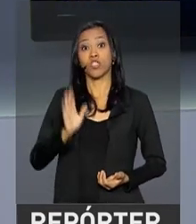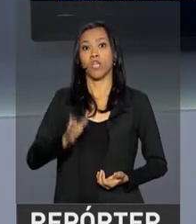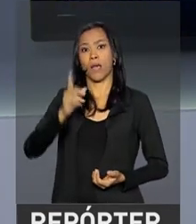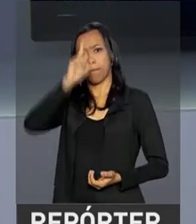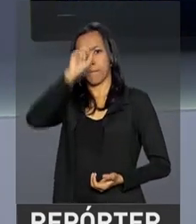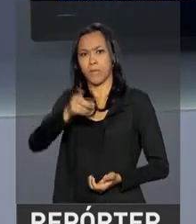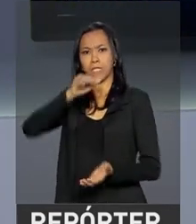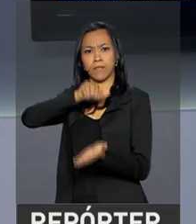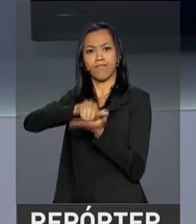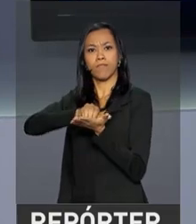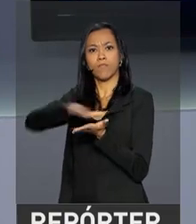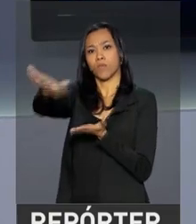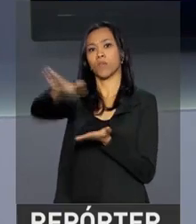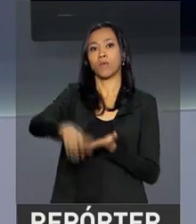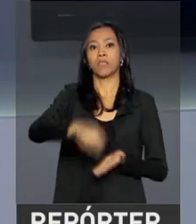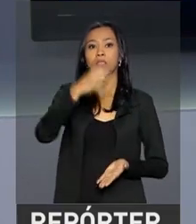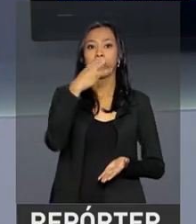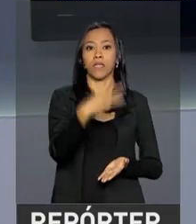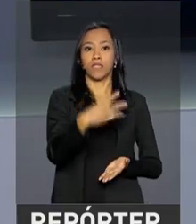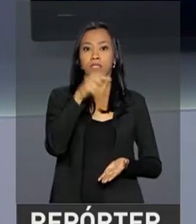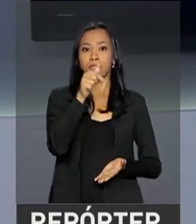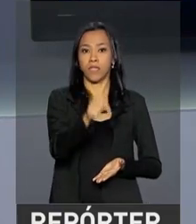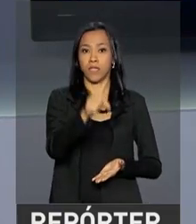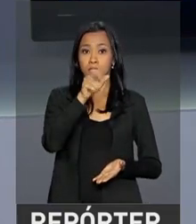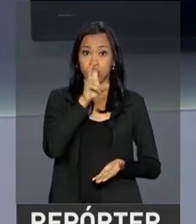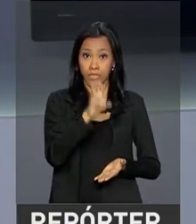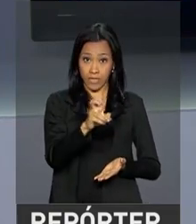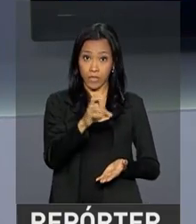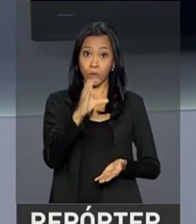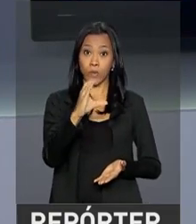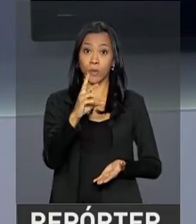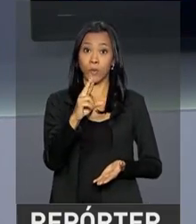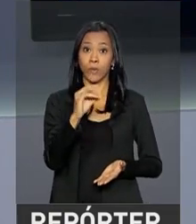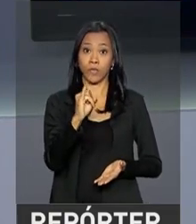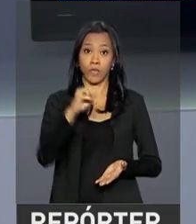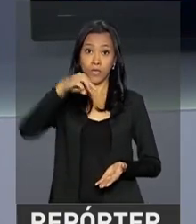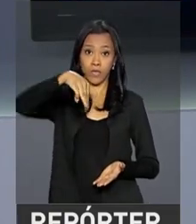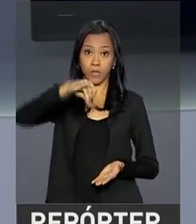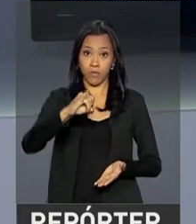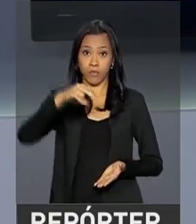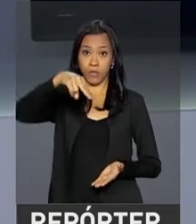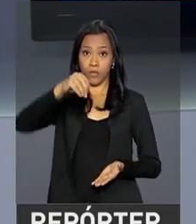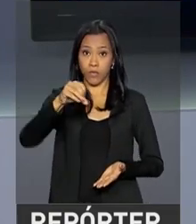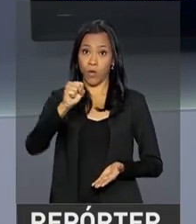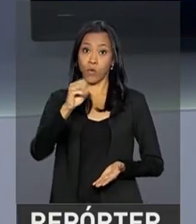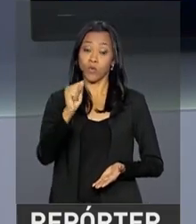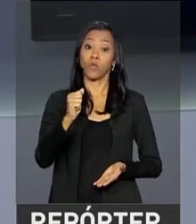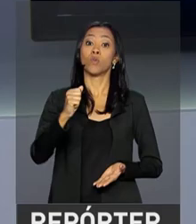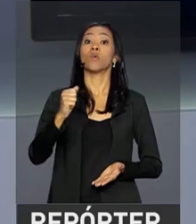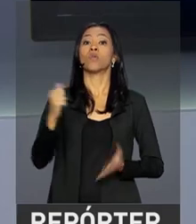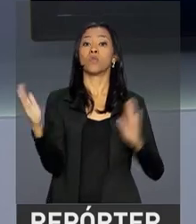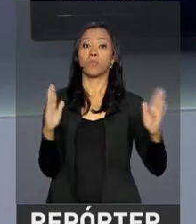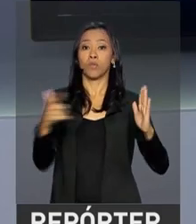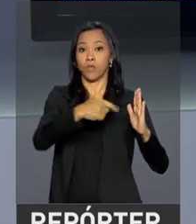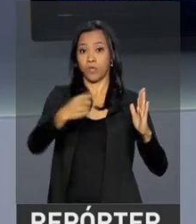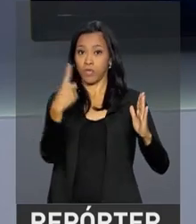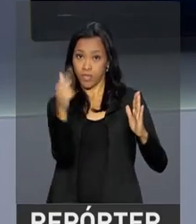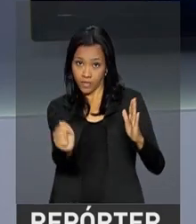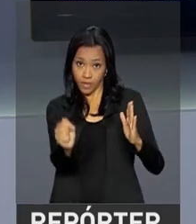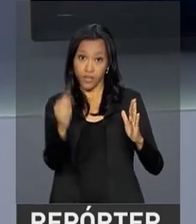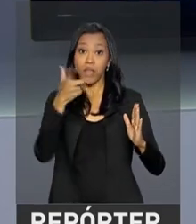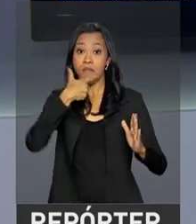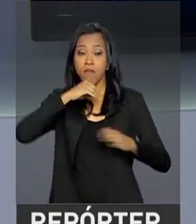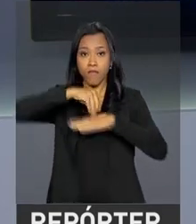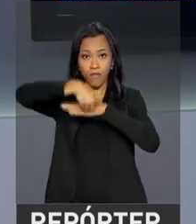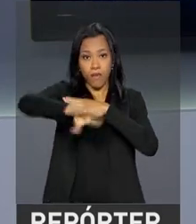de 375 criminosos estrangeiros em 2017. A informação é do Ministério da Justiça. O crime